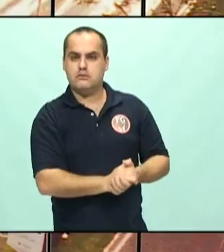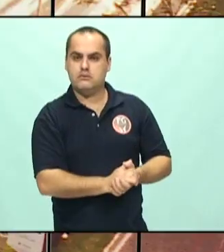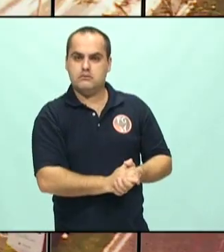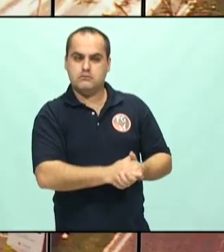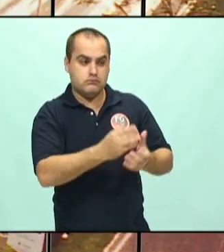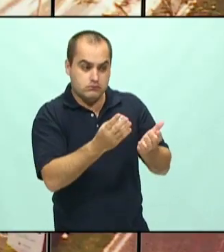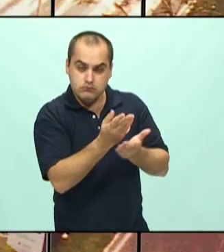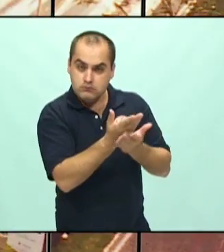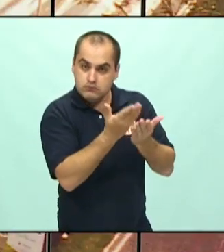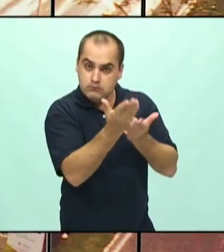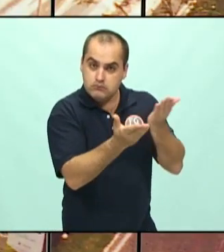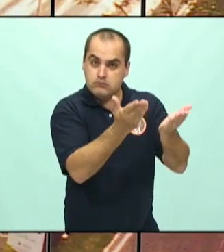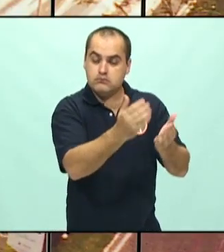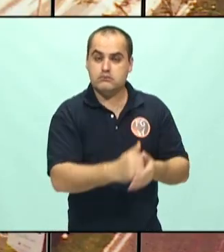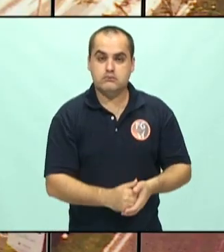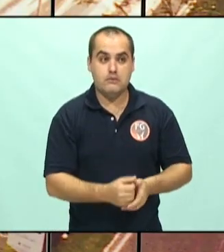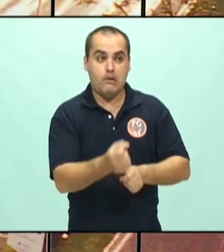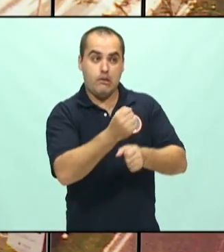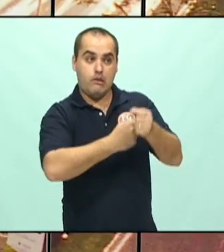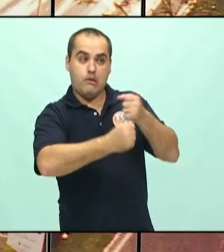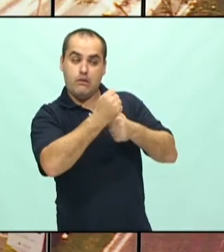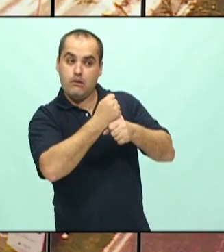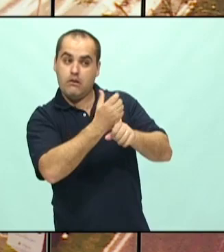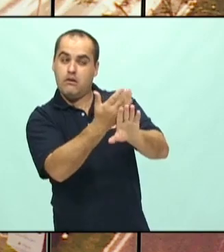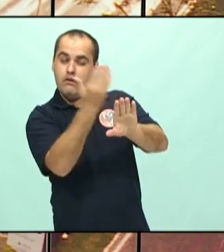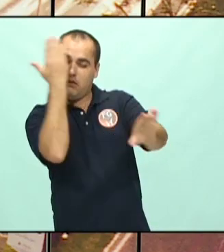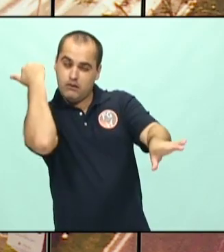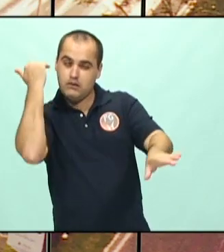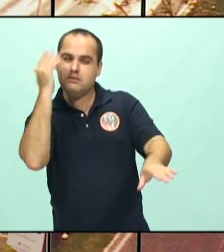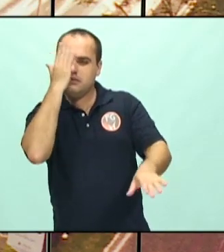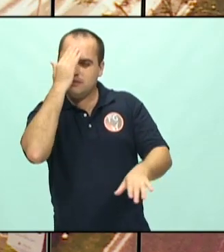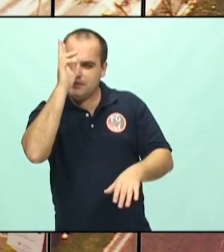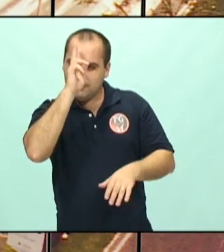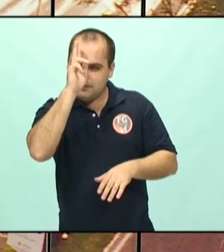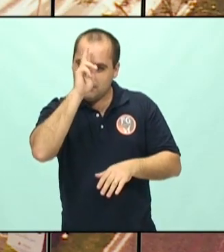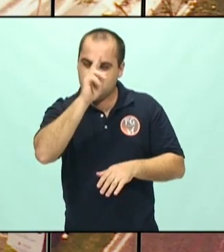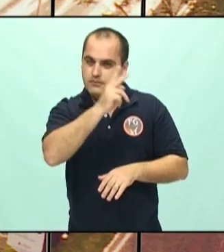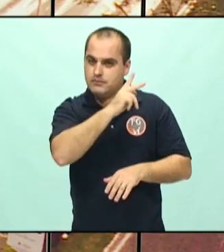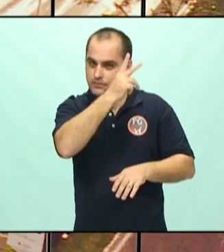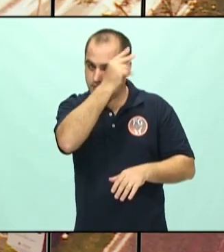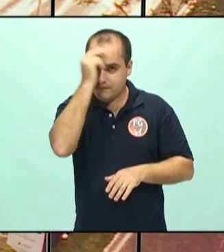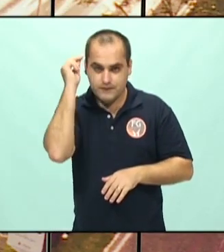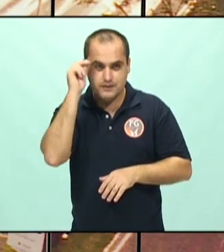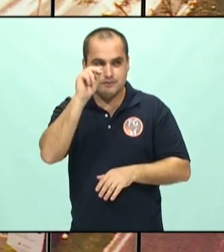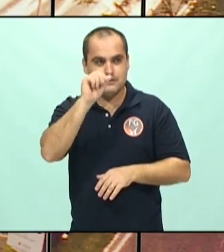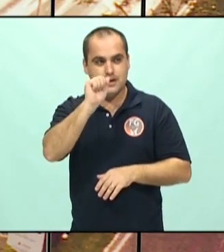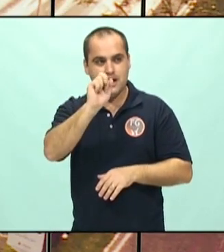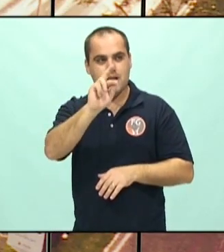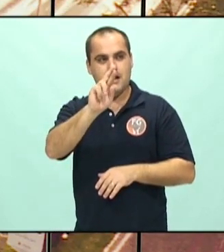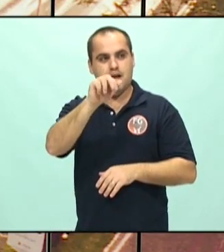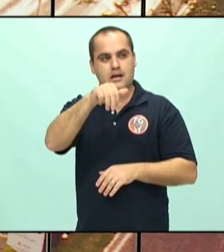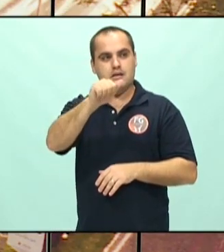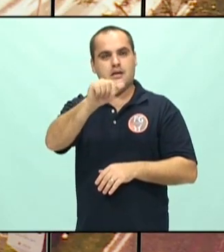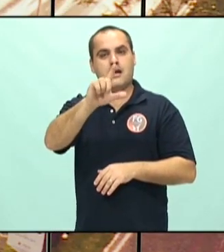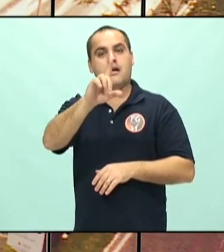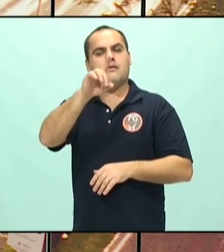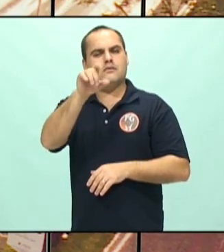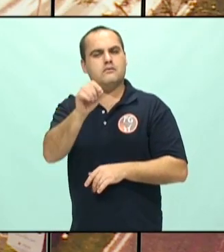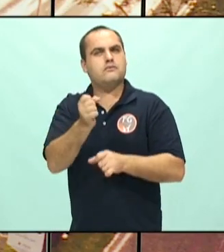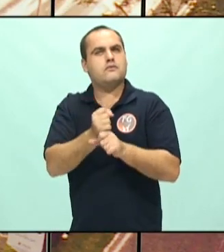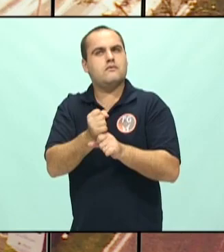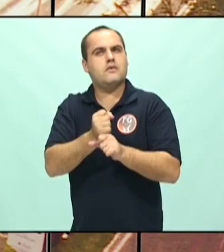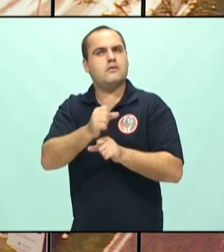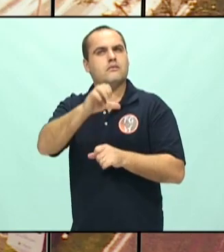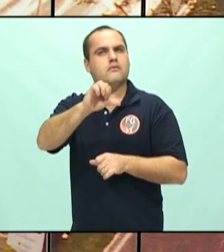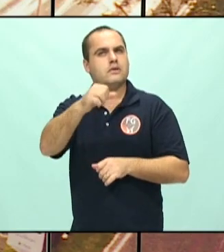acontecia por isso aconteceu no governo ao time titular no nos idos de de 92 por aí no